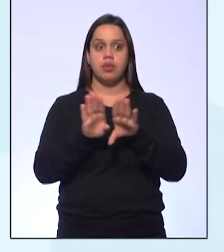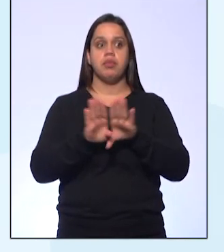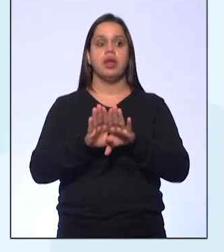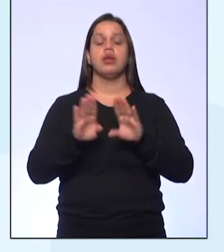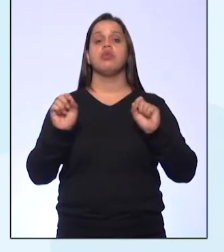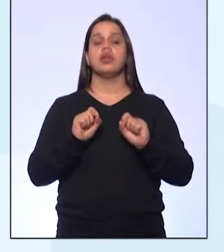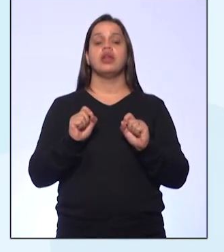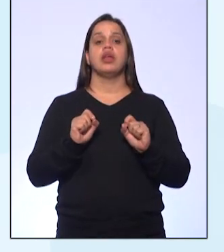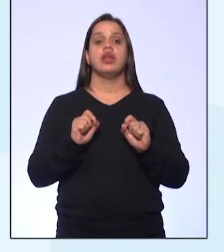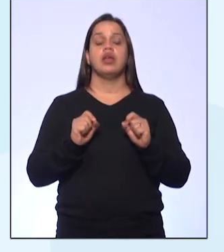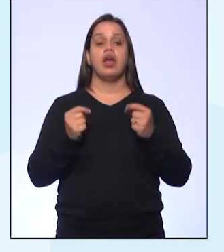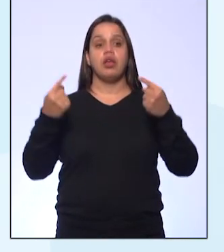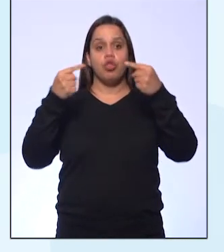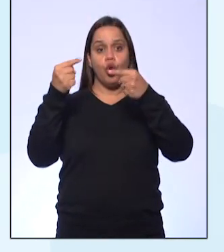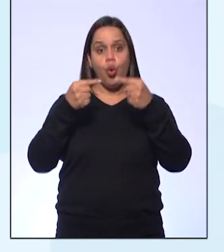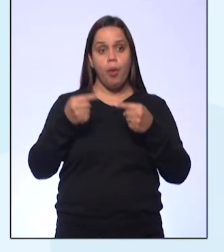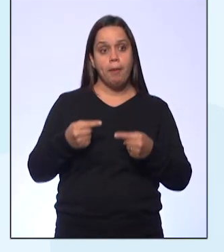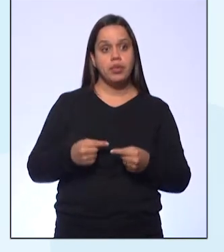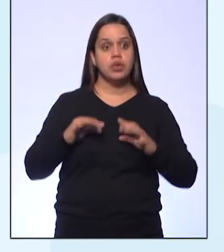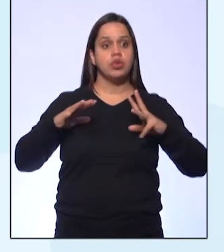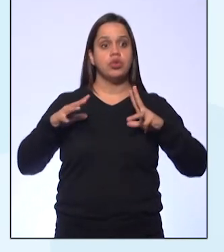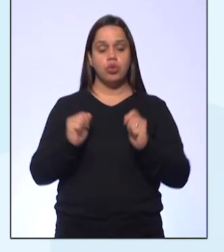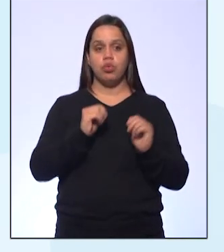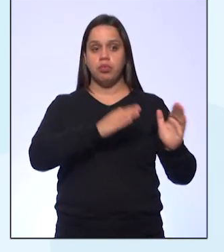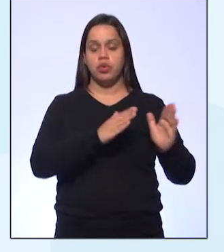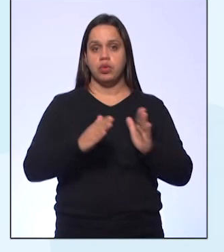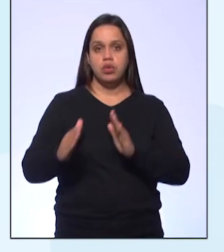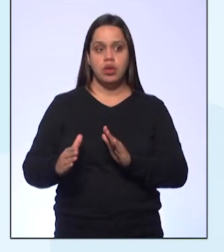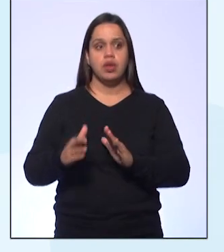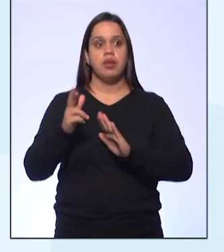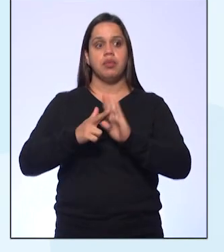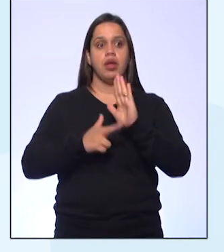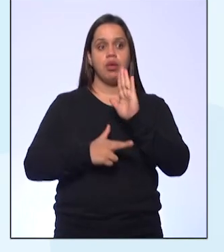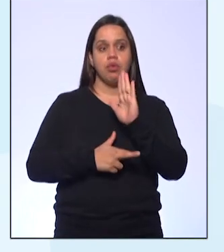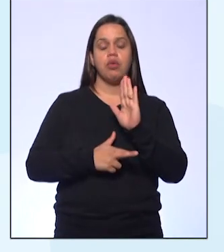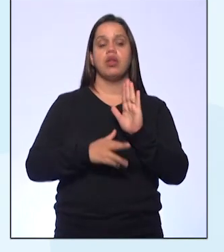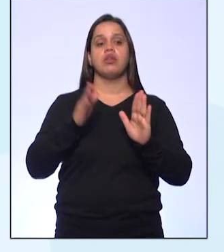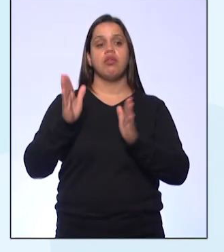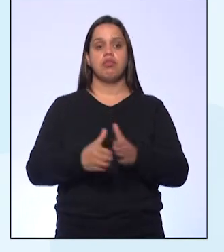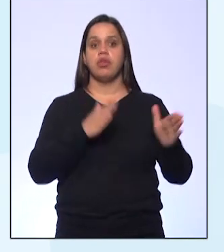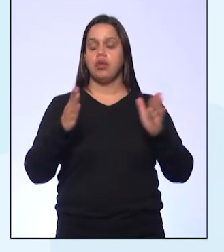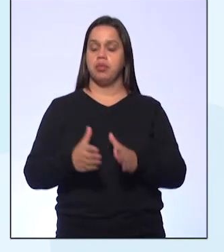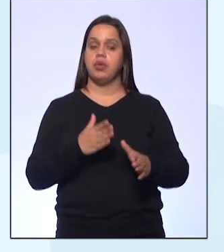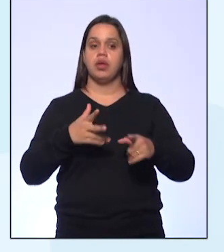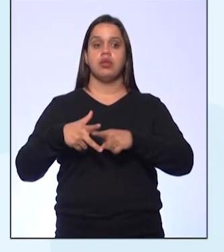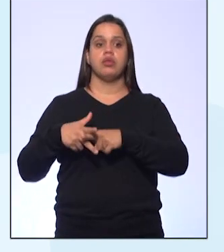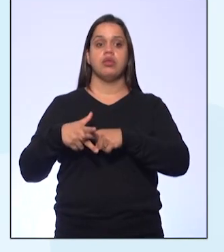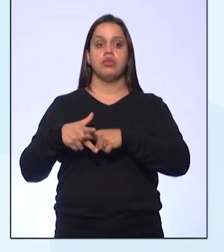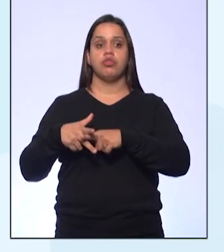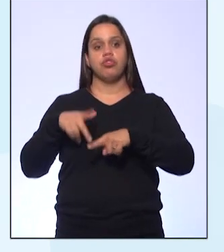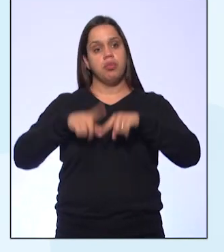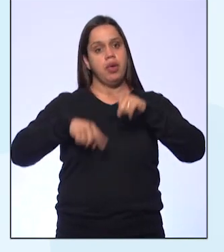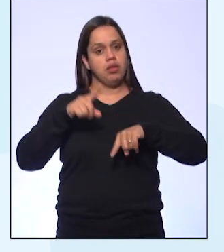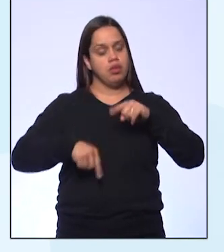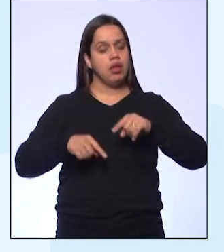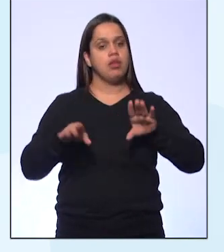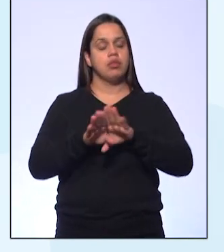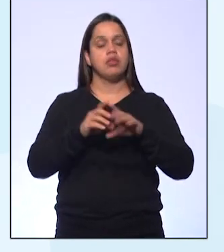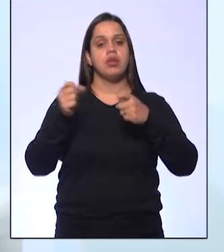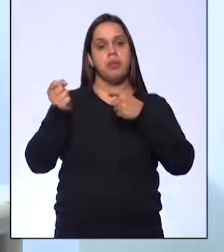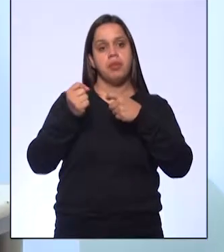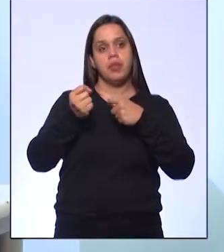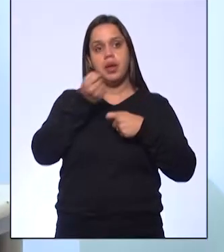de processos de regulação e fabricação de equipamentos e